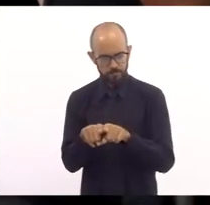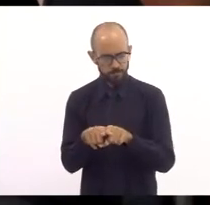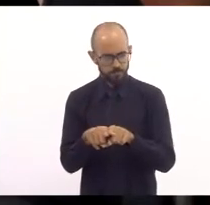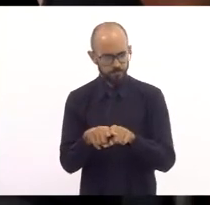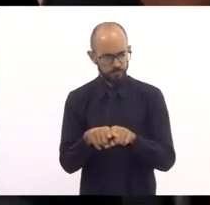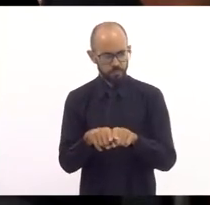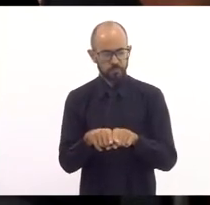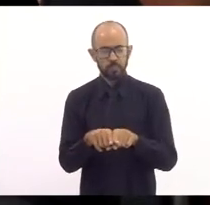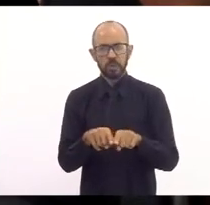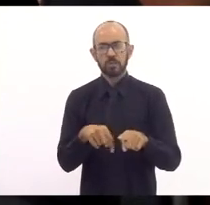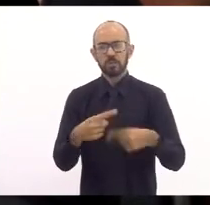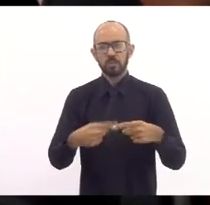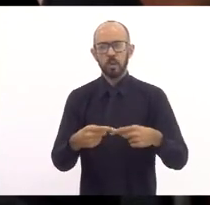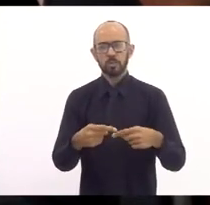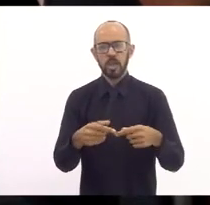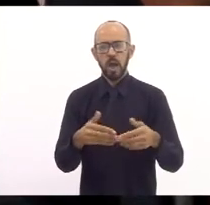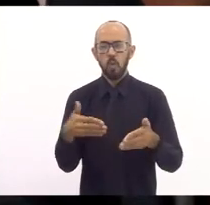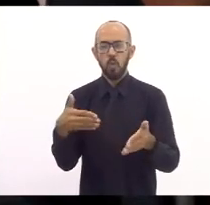última,